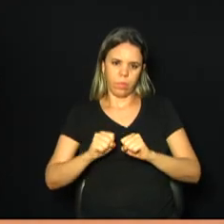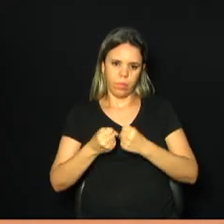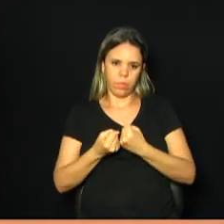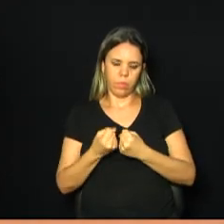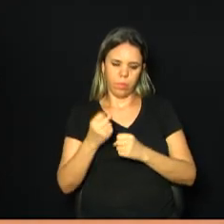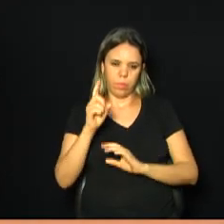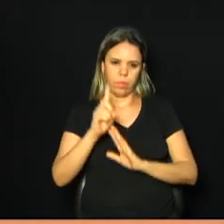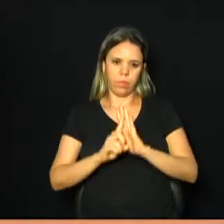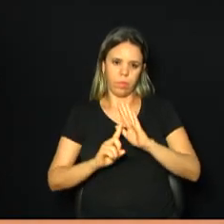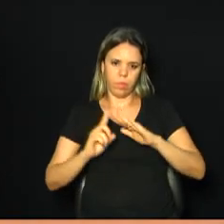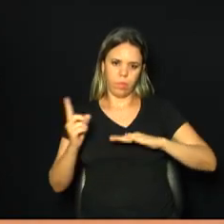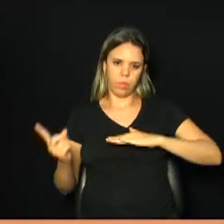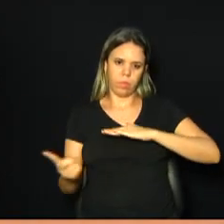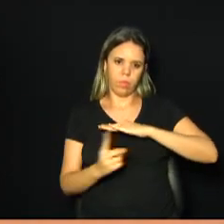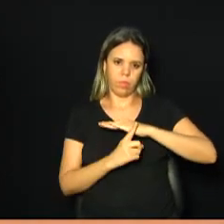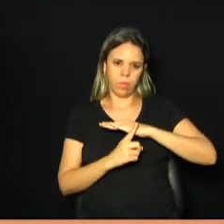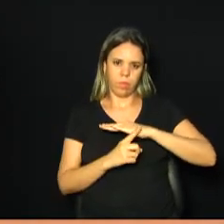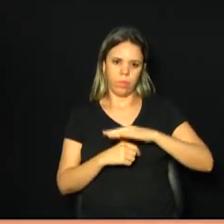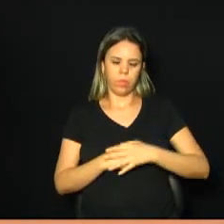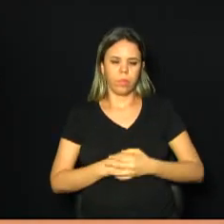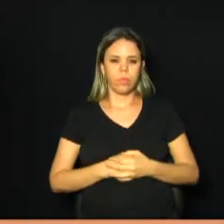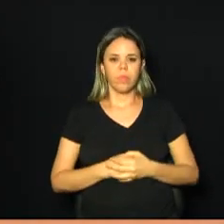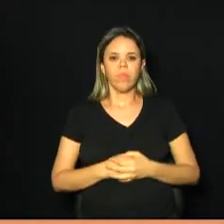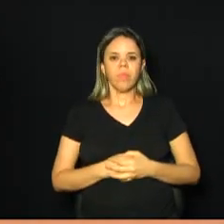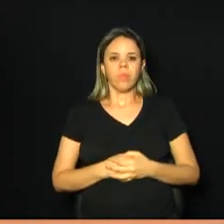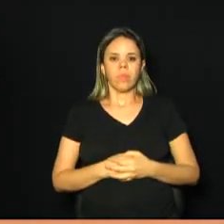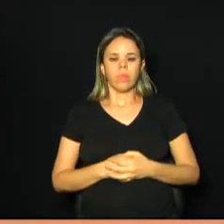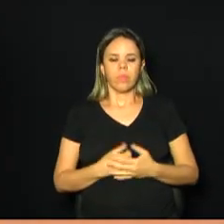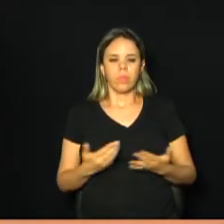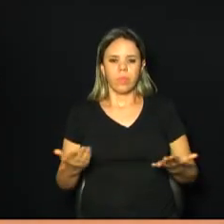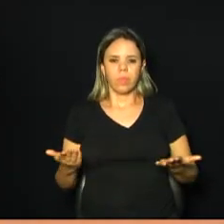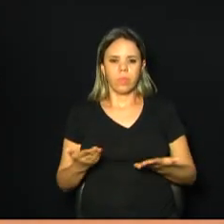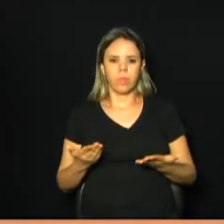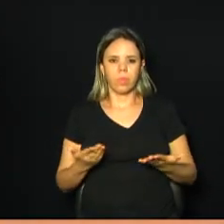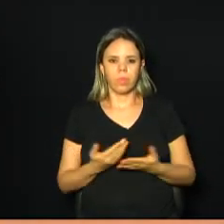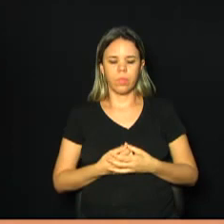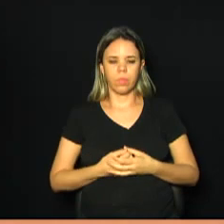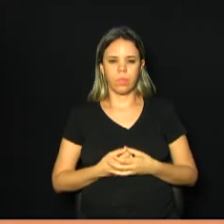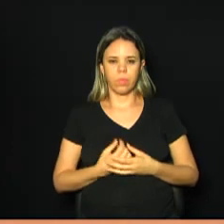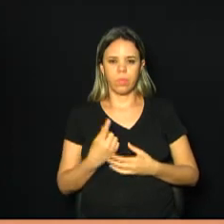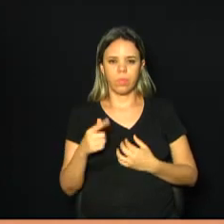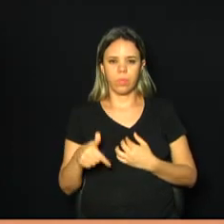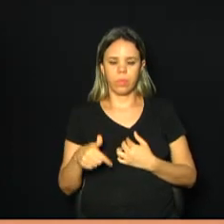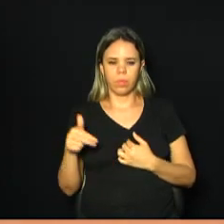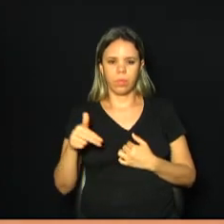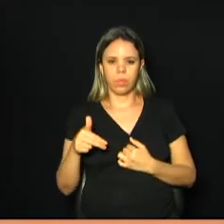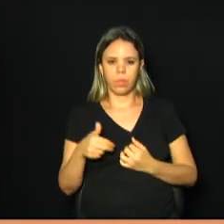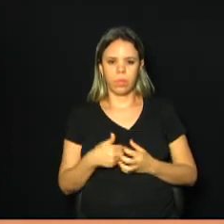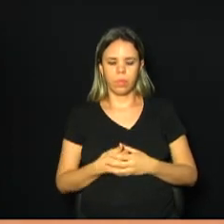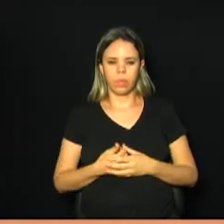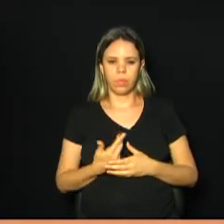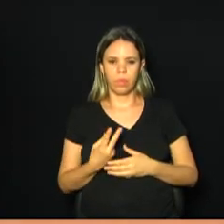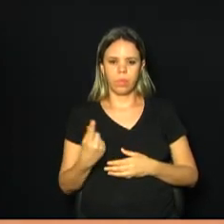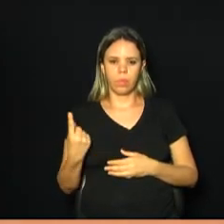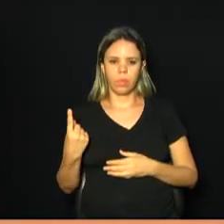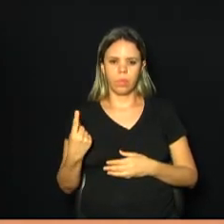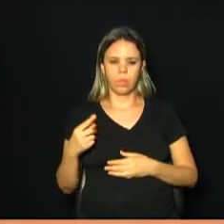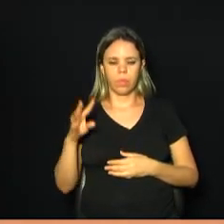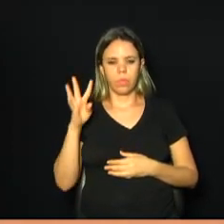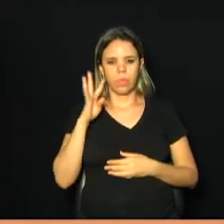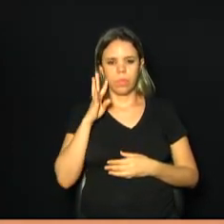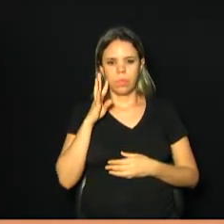dos Direitos do Consumidor, a ser realizada no dia 17 de novembro de 2021,